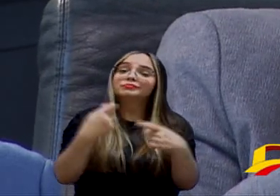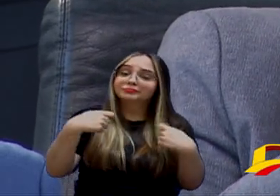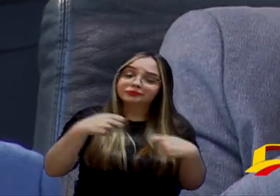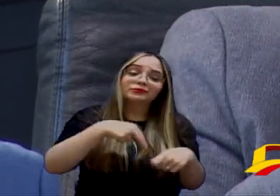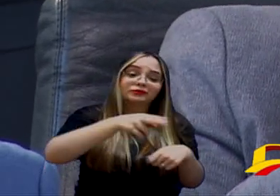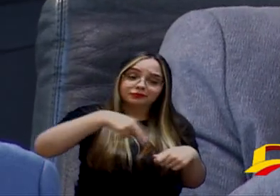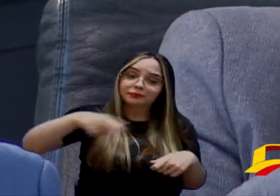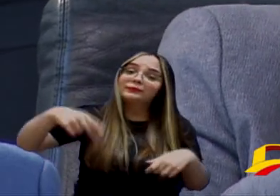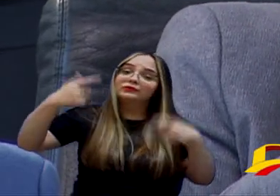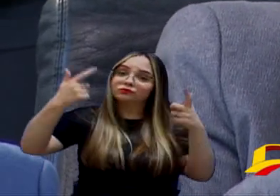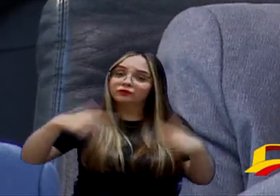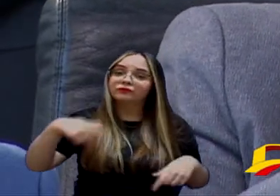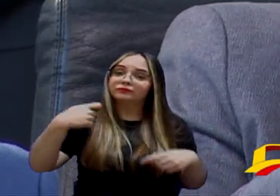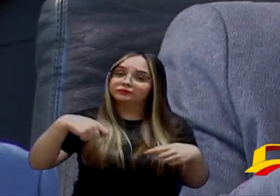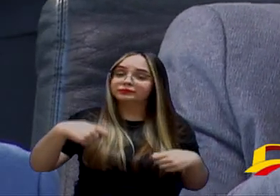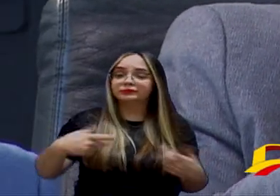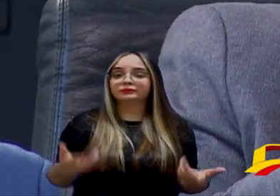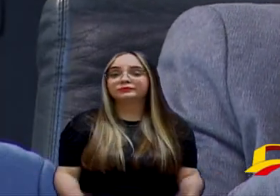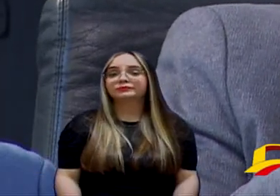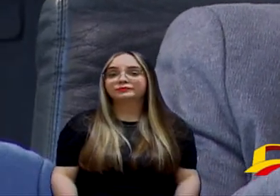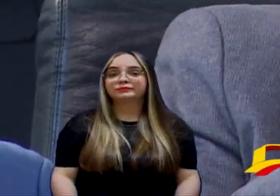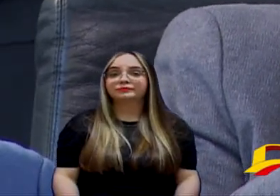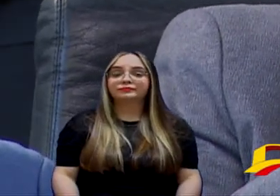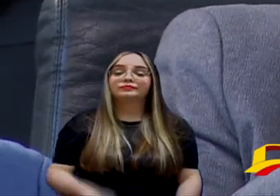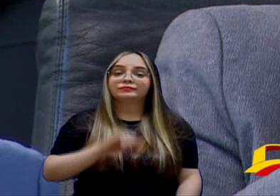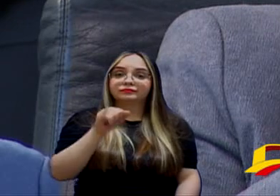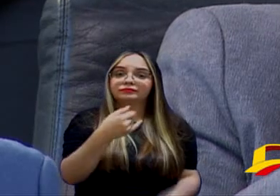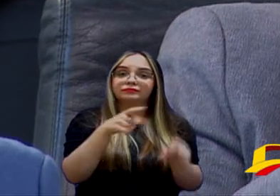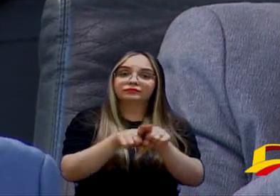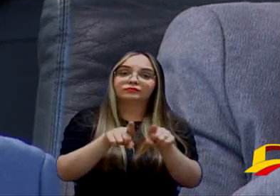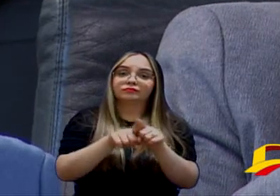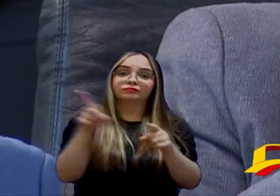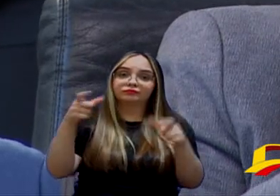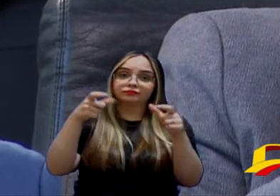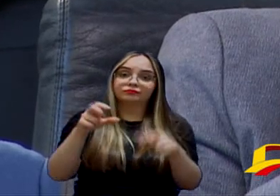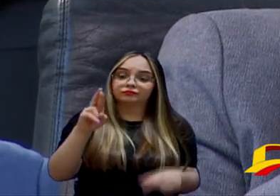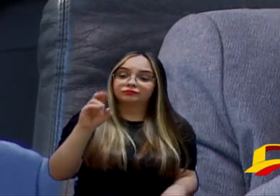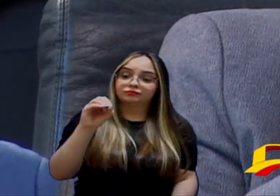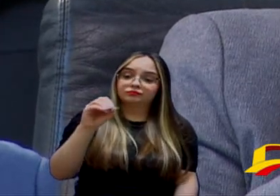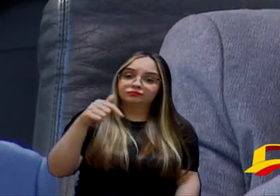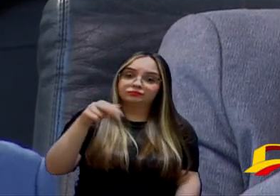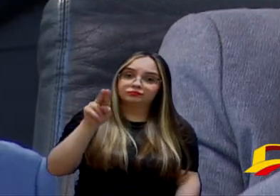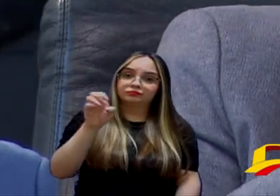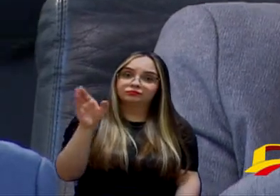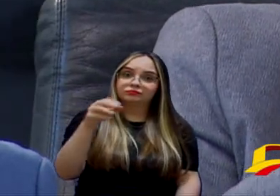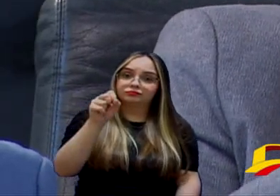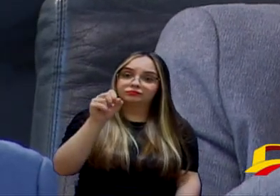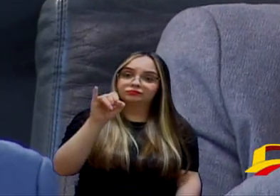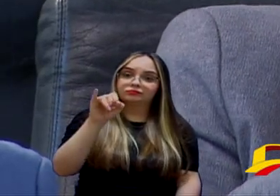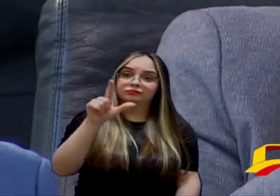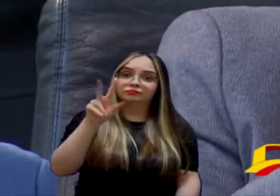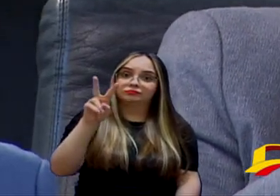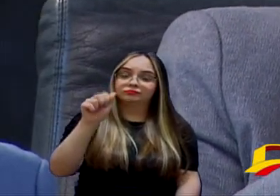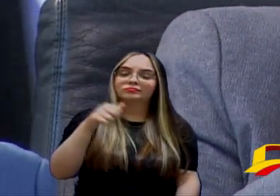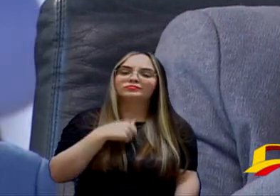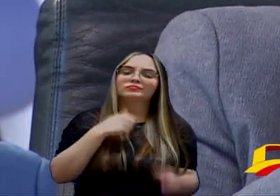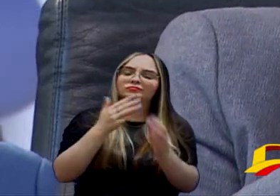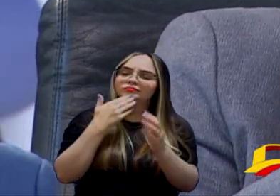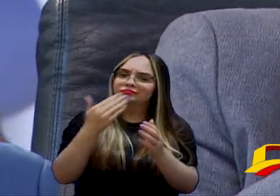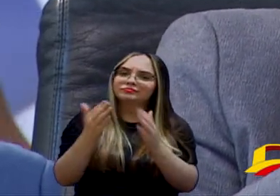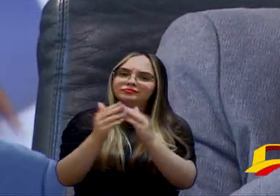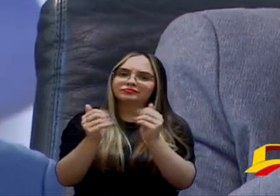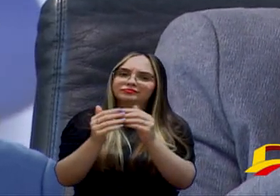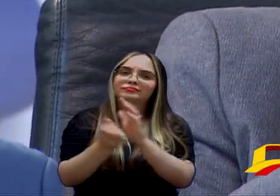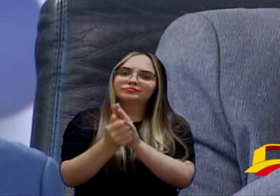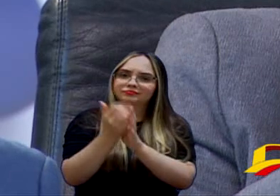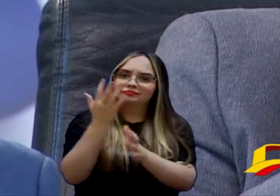uma repintura naquele local e aproveitando o gancho a Rua Roque da Silva uma roupa que estava brigando para fazer a manutenção reparo na